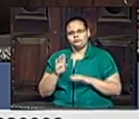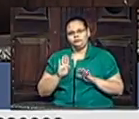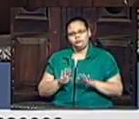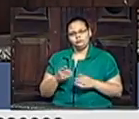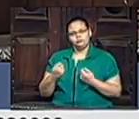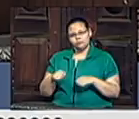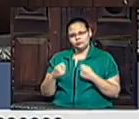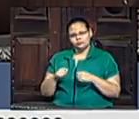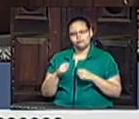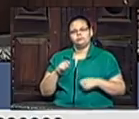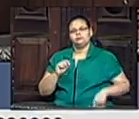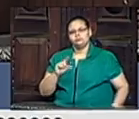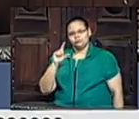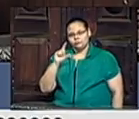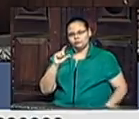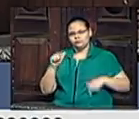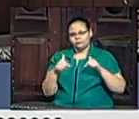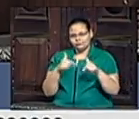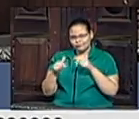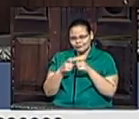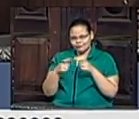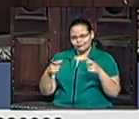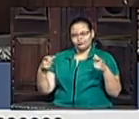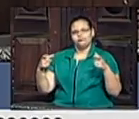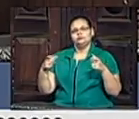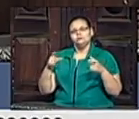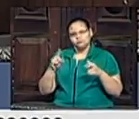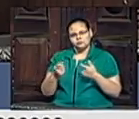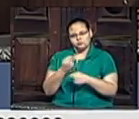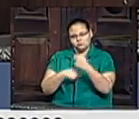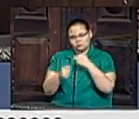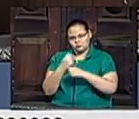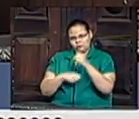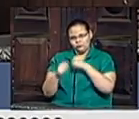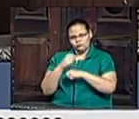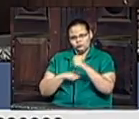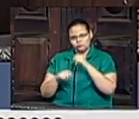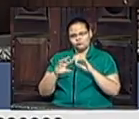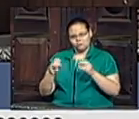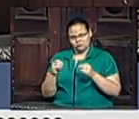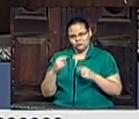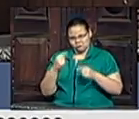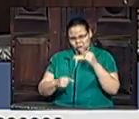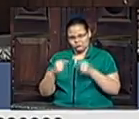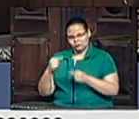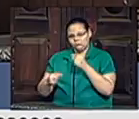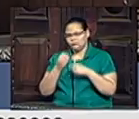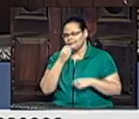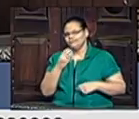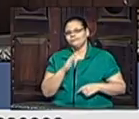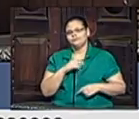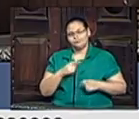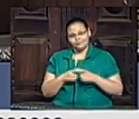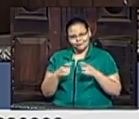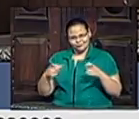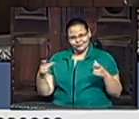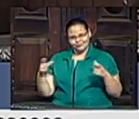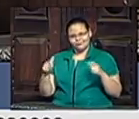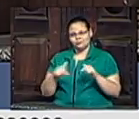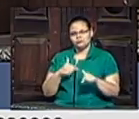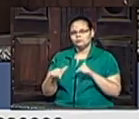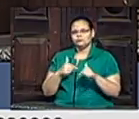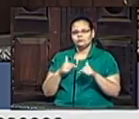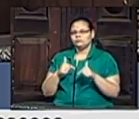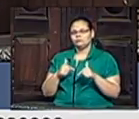traga aumento da oferta de emprego e crescimento econômico. Mas será que toda a política de benefício gerou aumento de emprego e crescimento